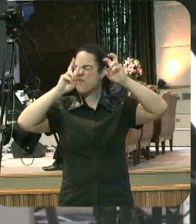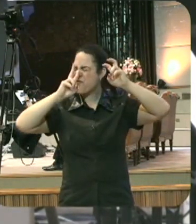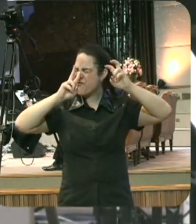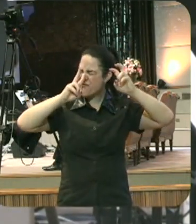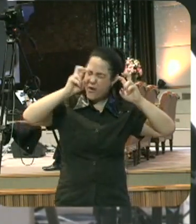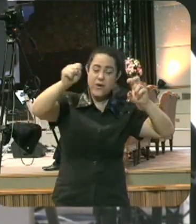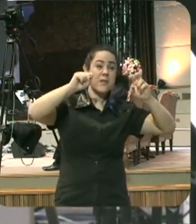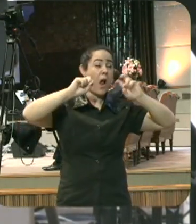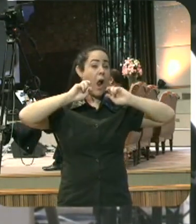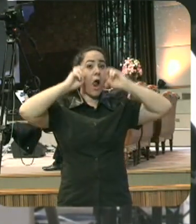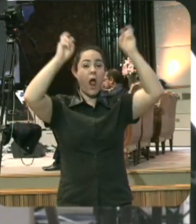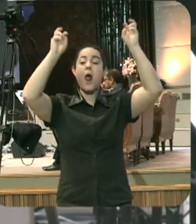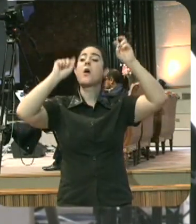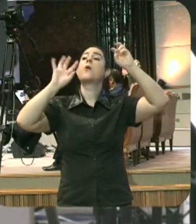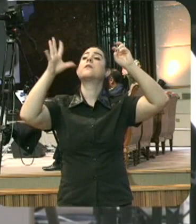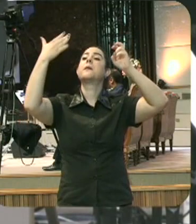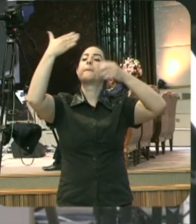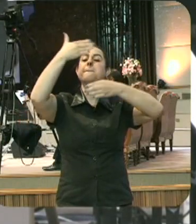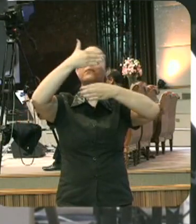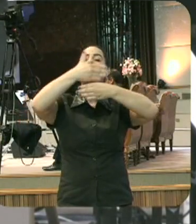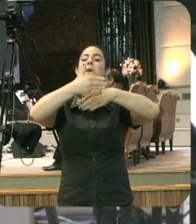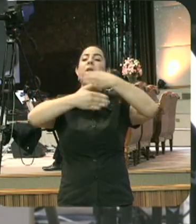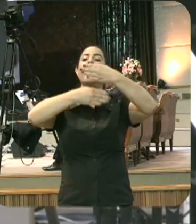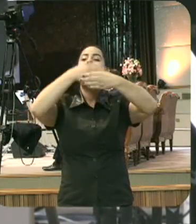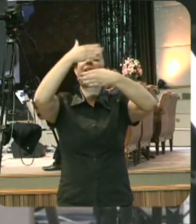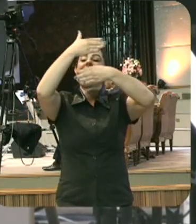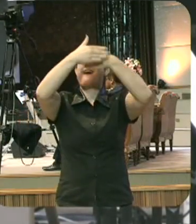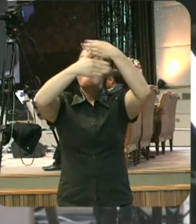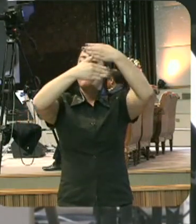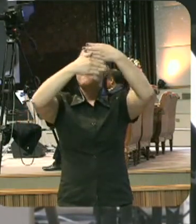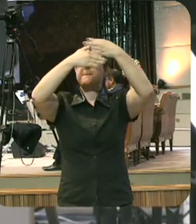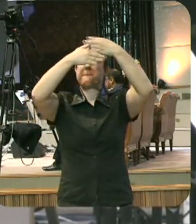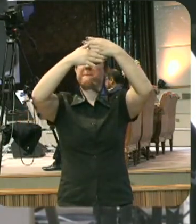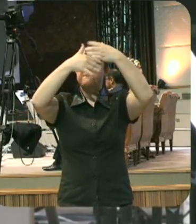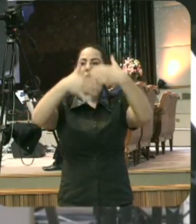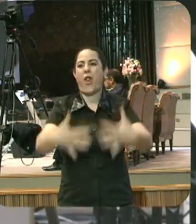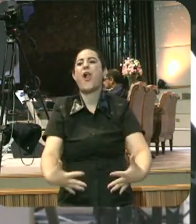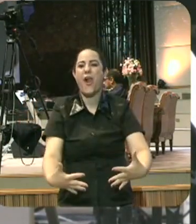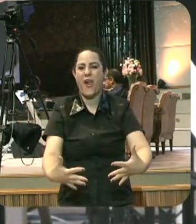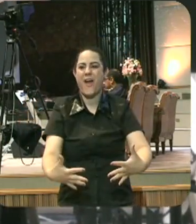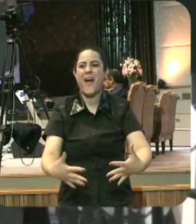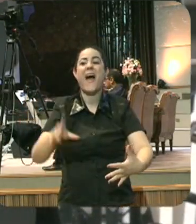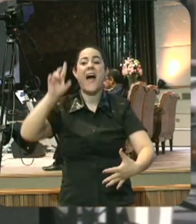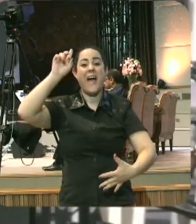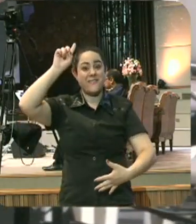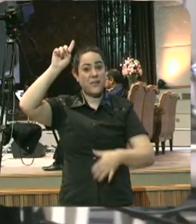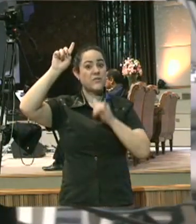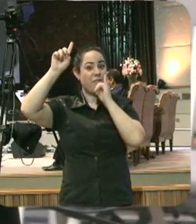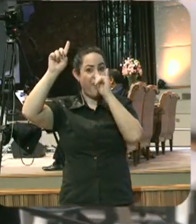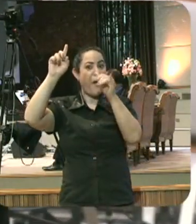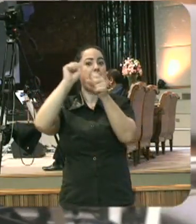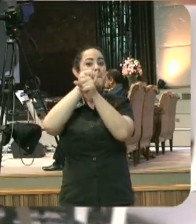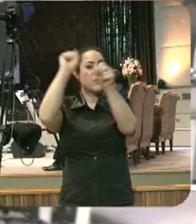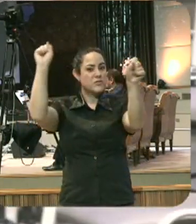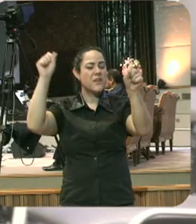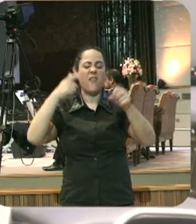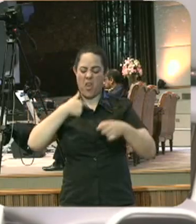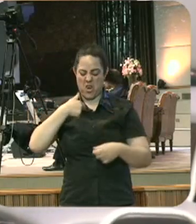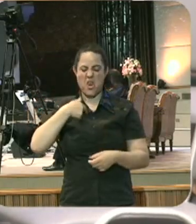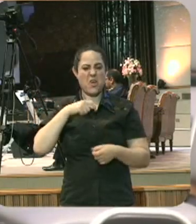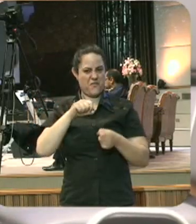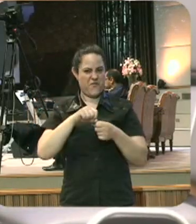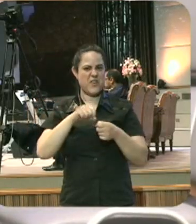sua força, a muralha cai. E aí o Senhor diz mais: ok, o impossível eu já